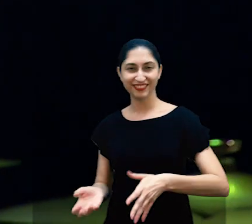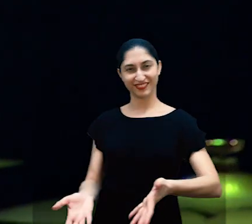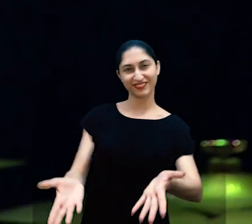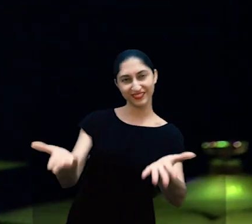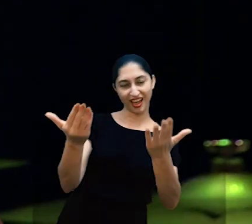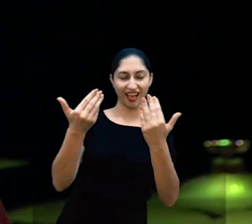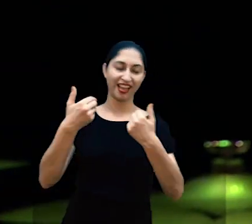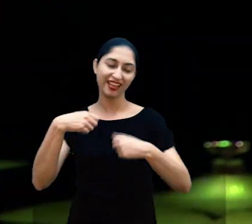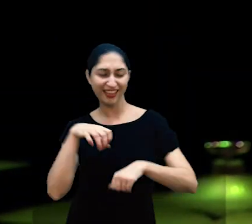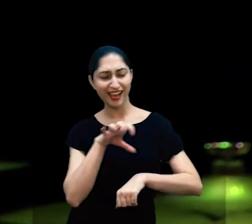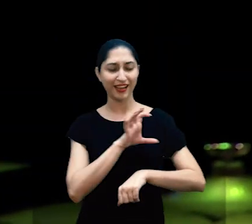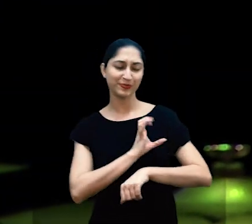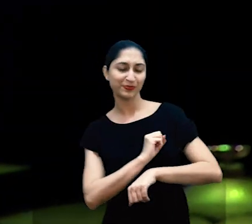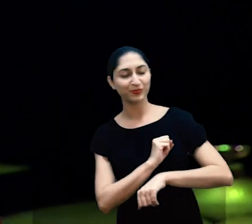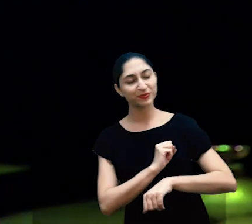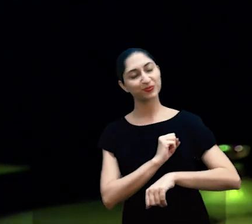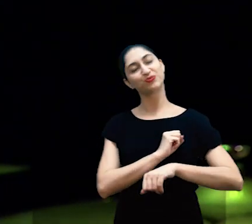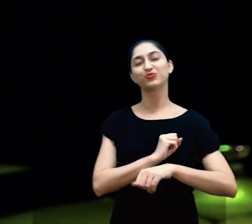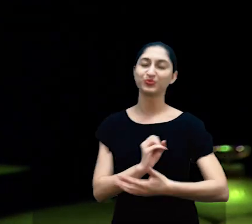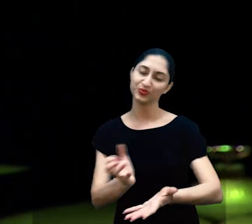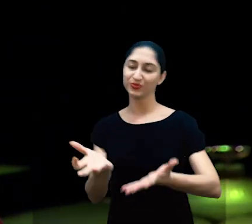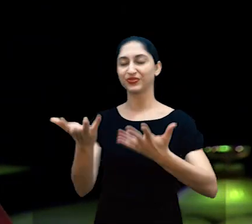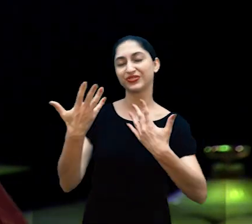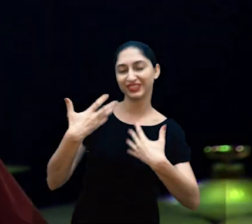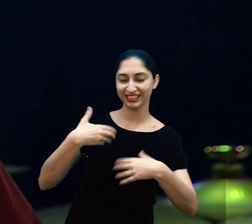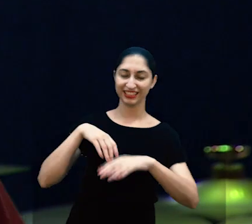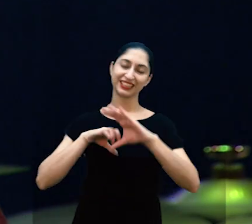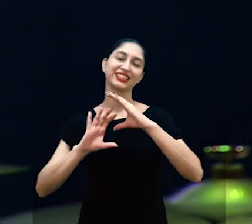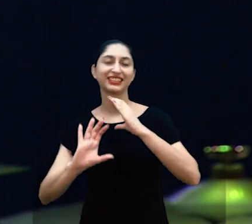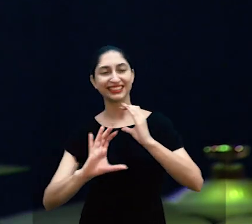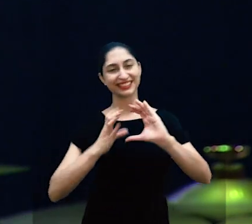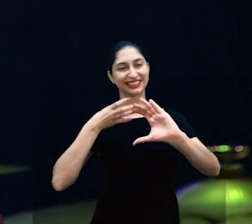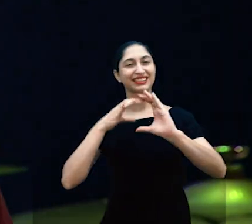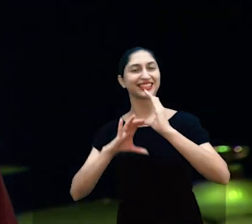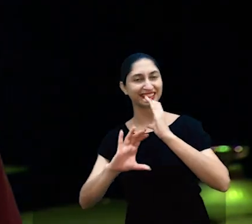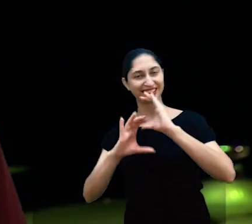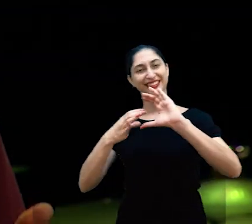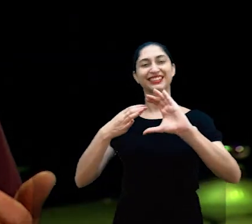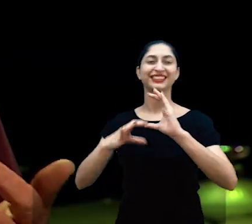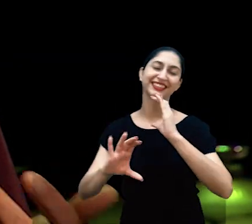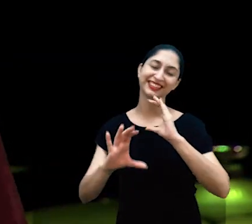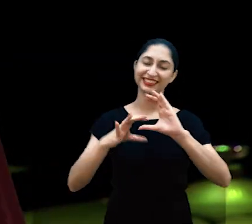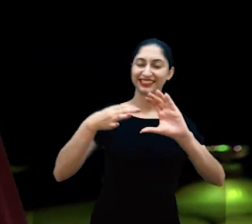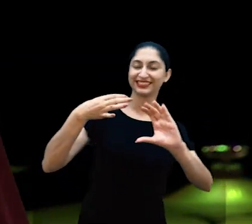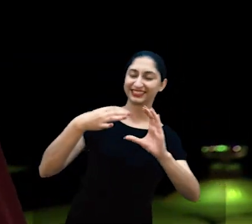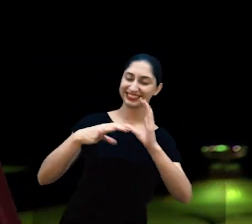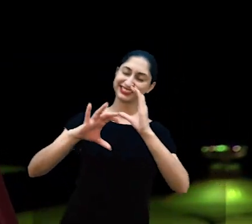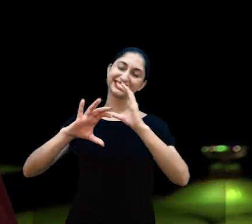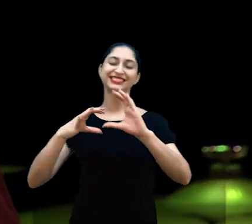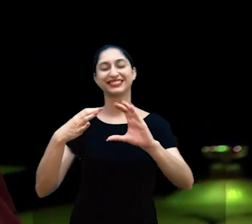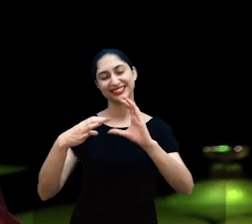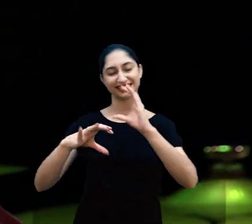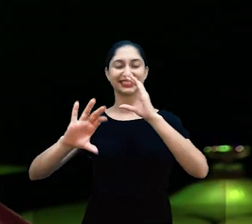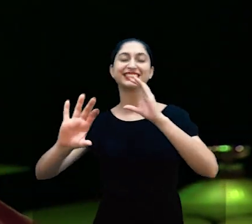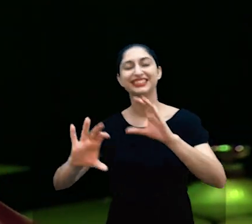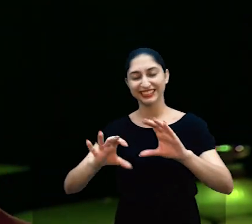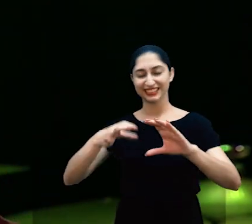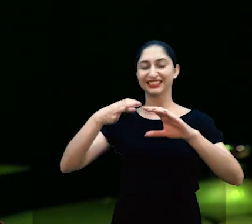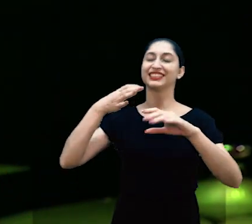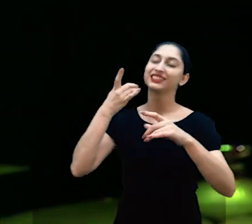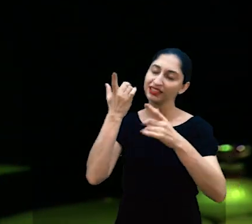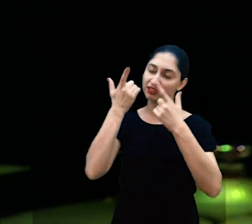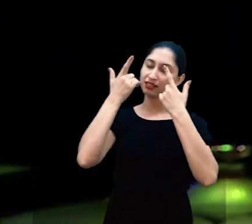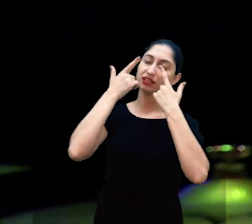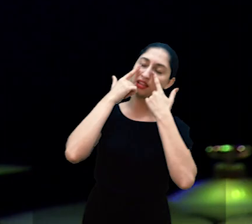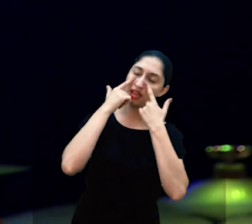vem, amor, vem cantar, pois meus olhos ficam